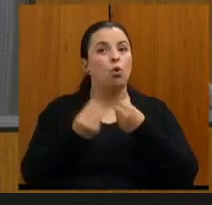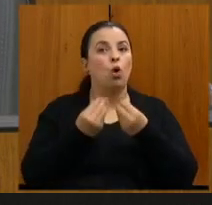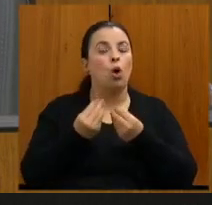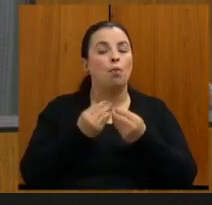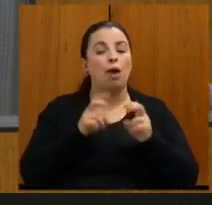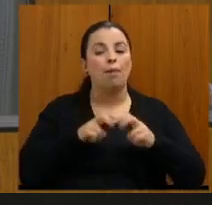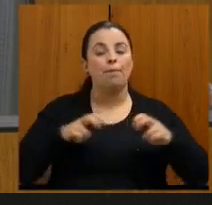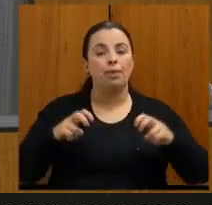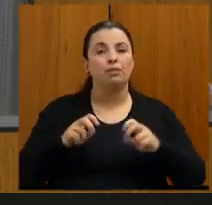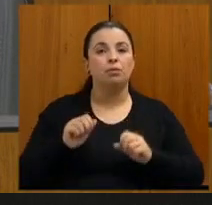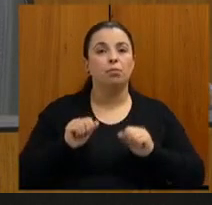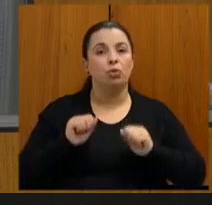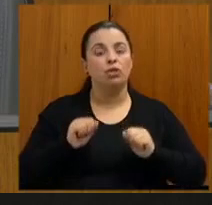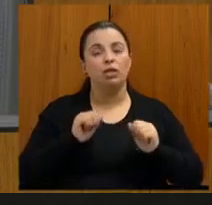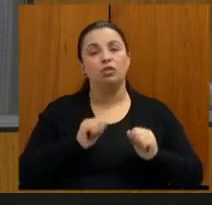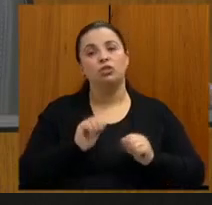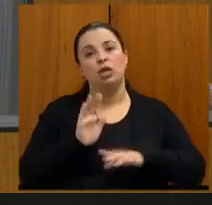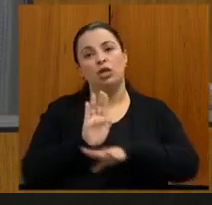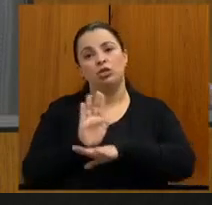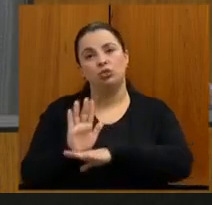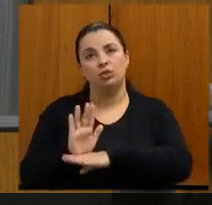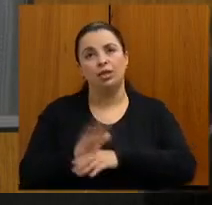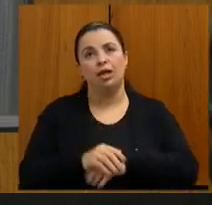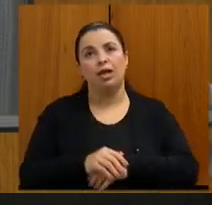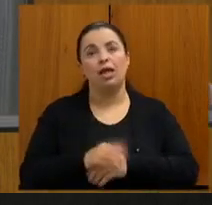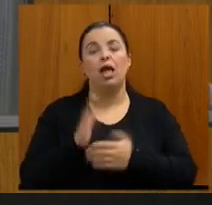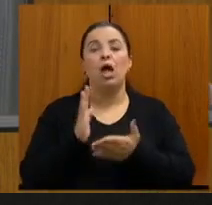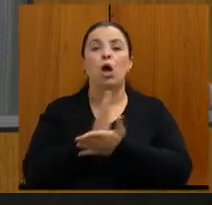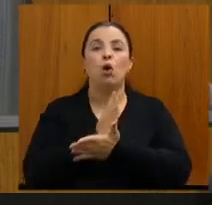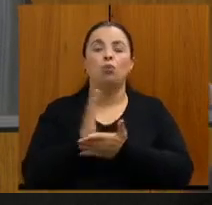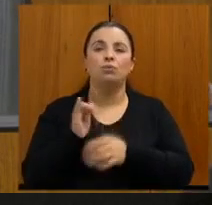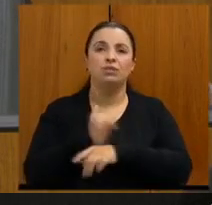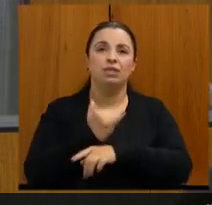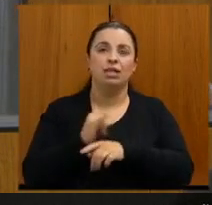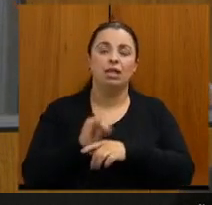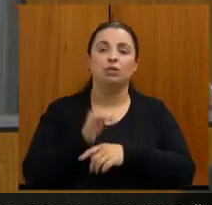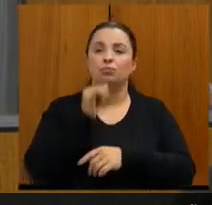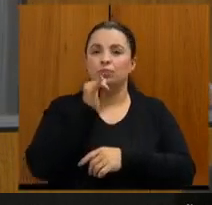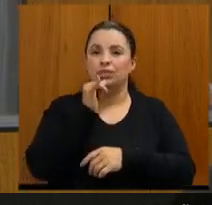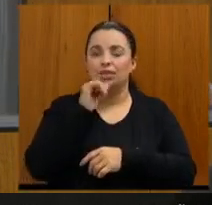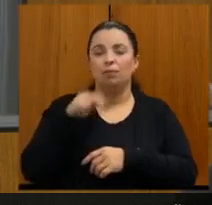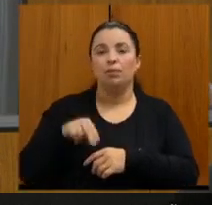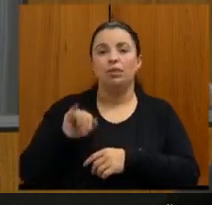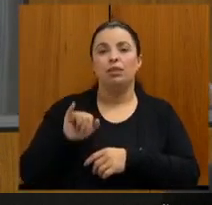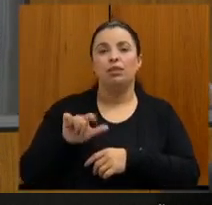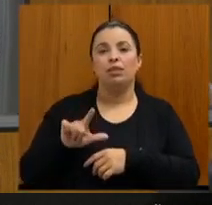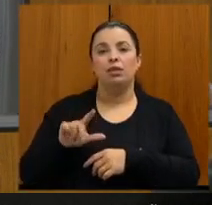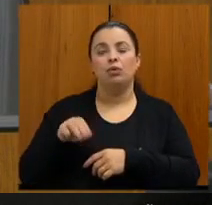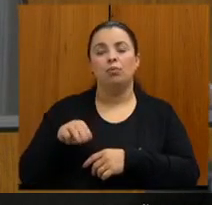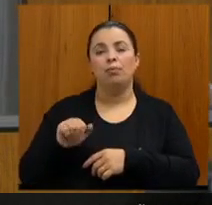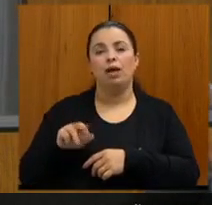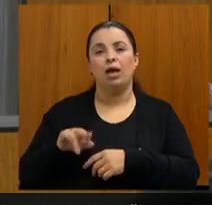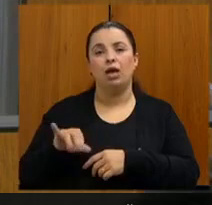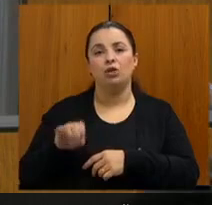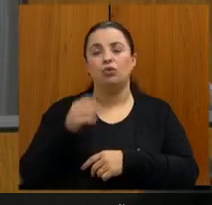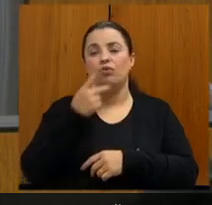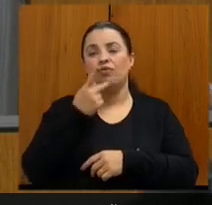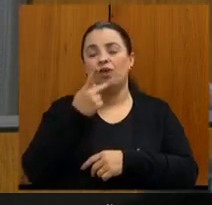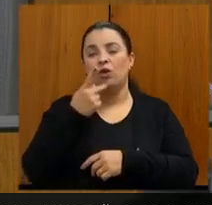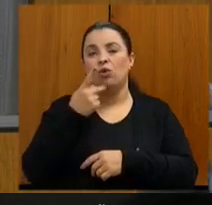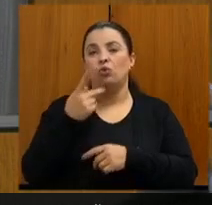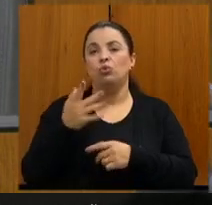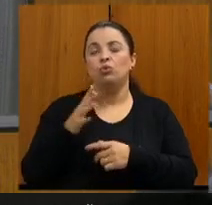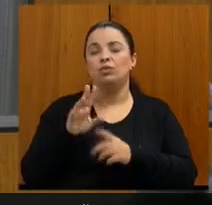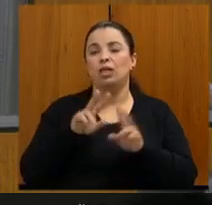poder é de ajudar né então algumas do nilmário pessoalmente que falou da questão é dos casos que foram para a mesa